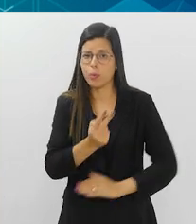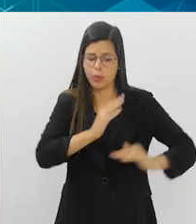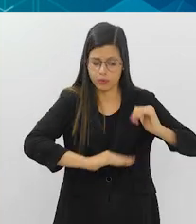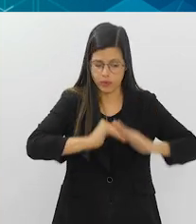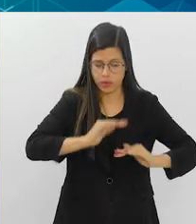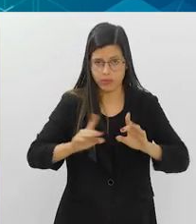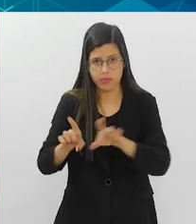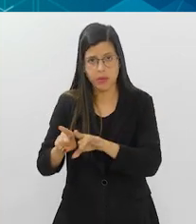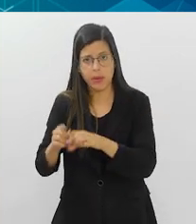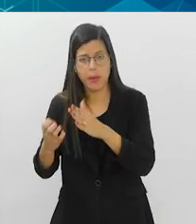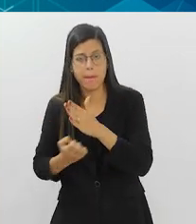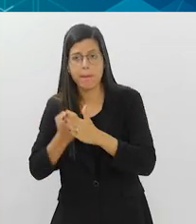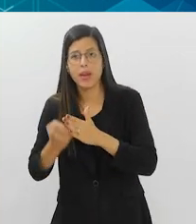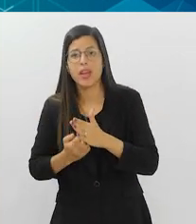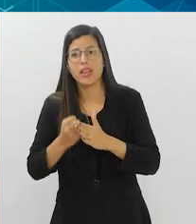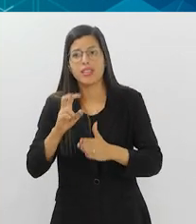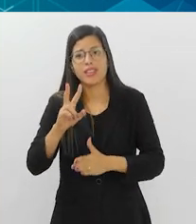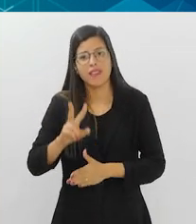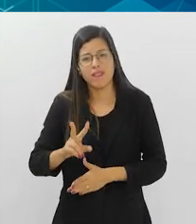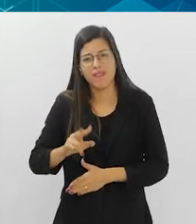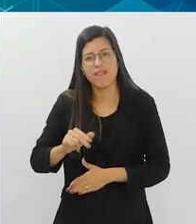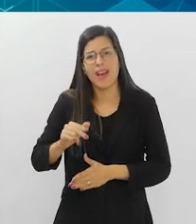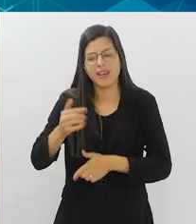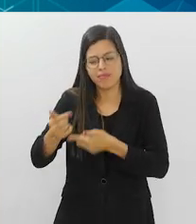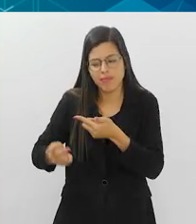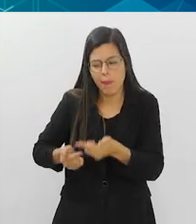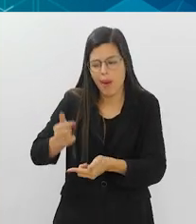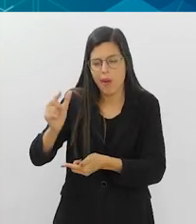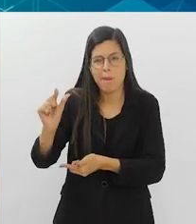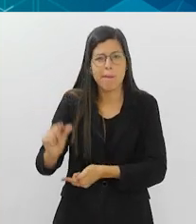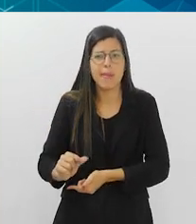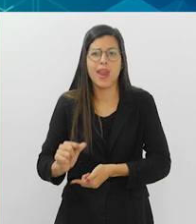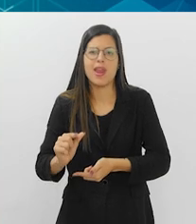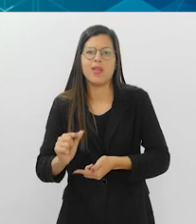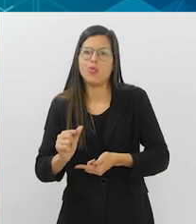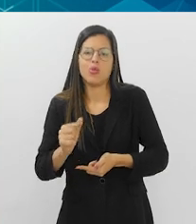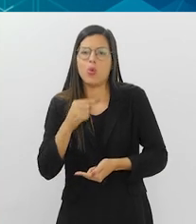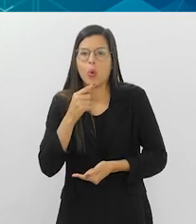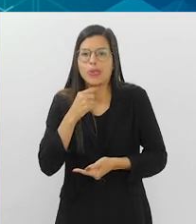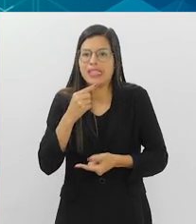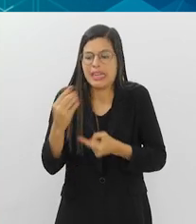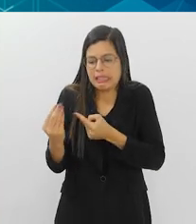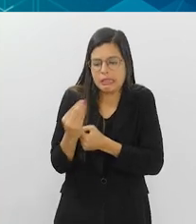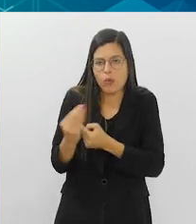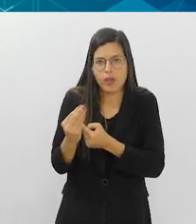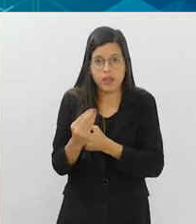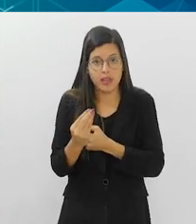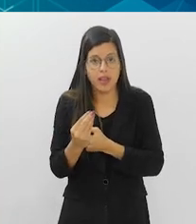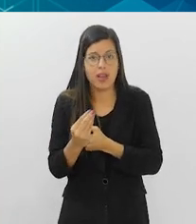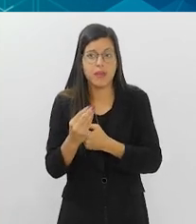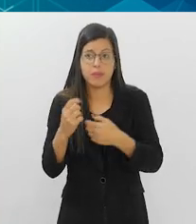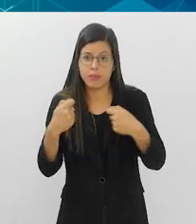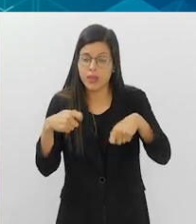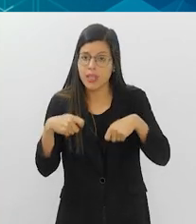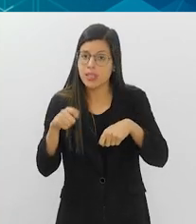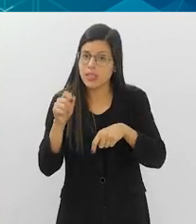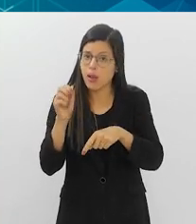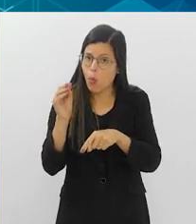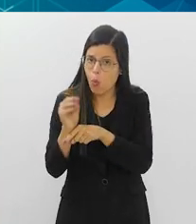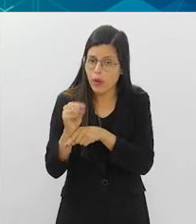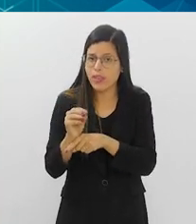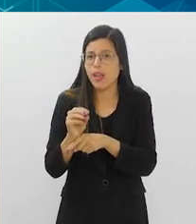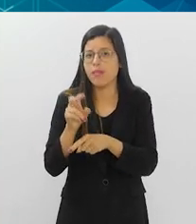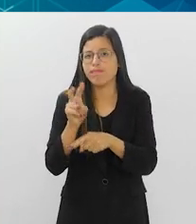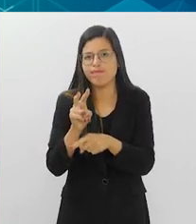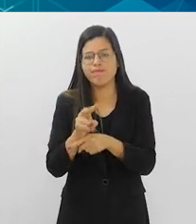vez menos, ele não vai se cuidando, e aí depois tem que fazer todo esse trabalho de resgate do colaborador. Então, cuidar do ser humano